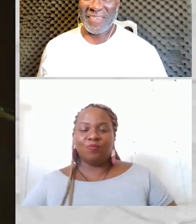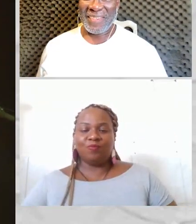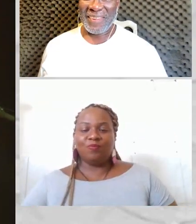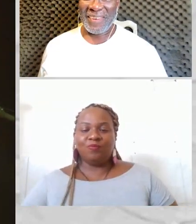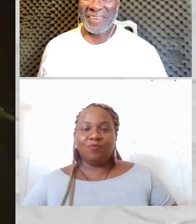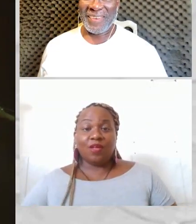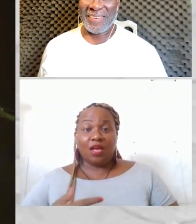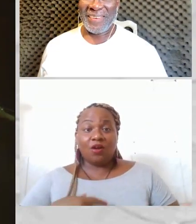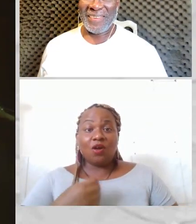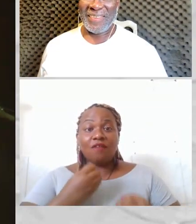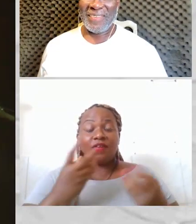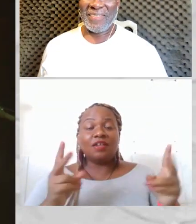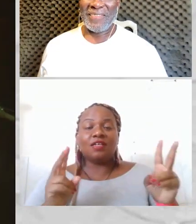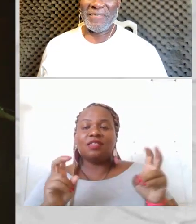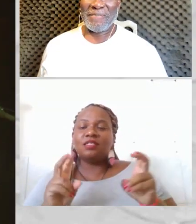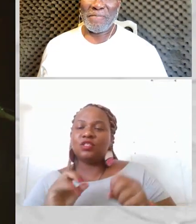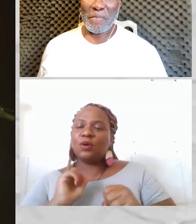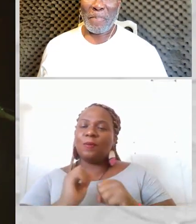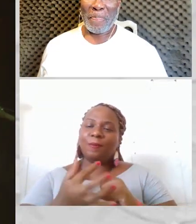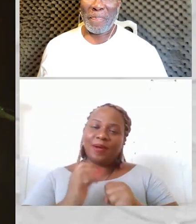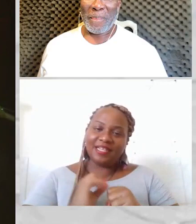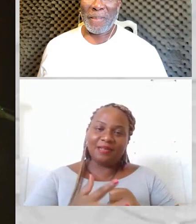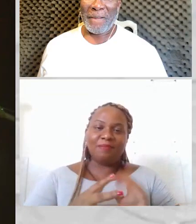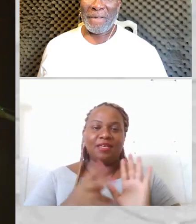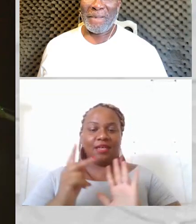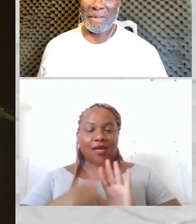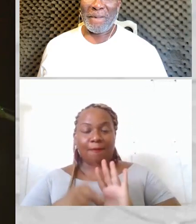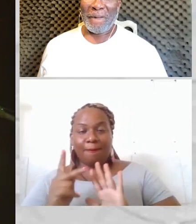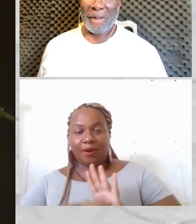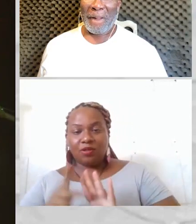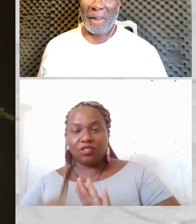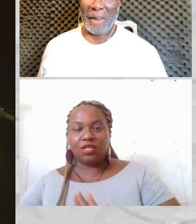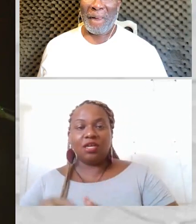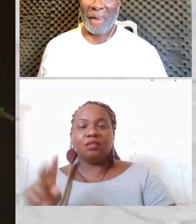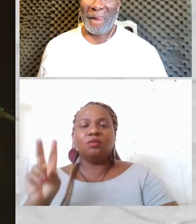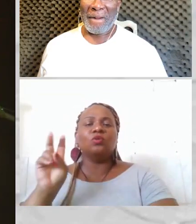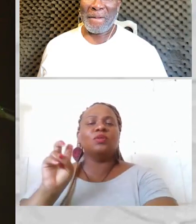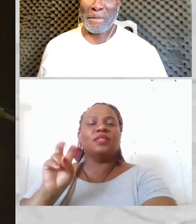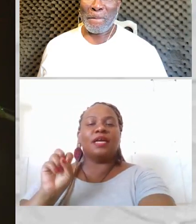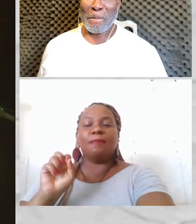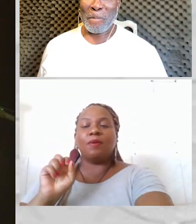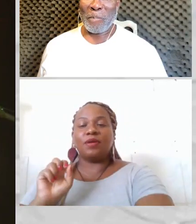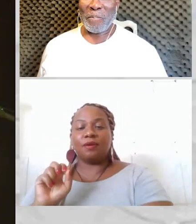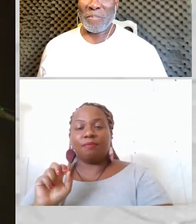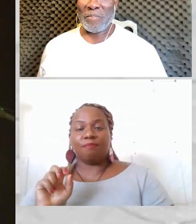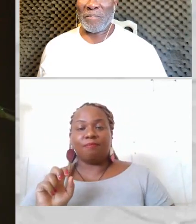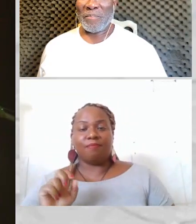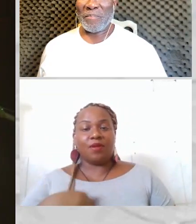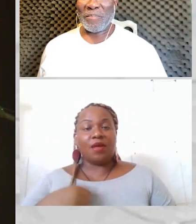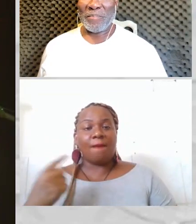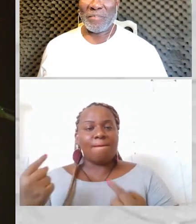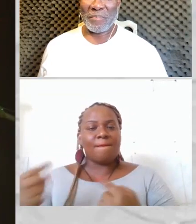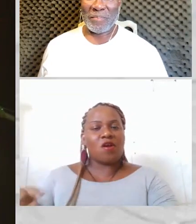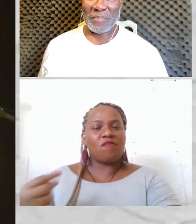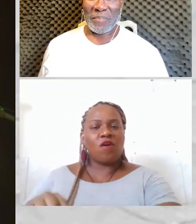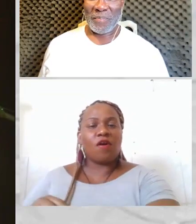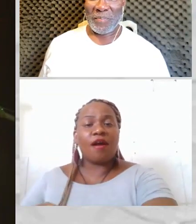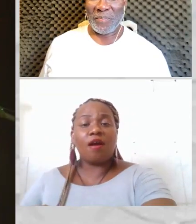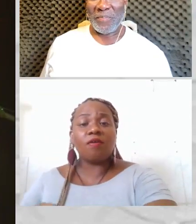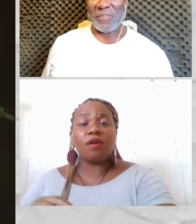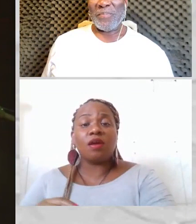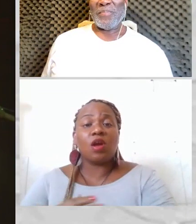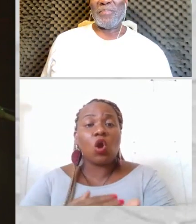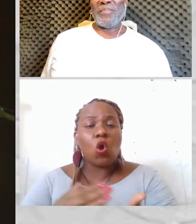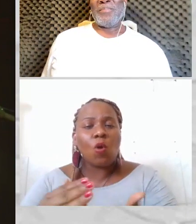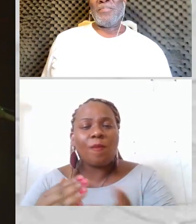sobre o mesmo tema, sobre pandemia, sobre projetos. Aí um tema que eu queria provocar, conversar, para começar a conversar